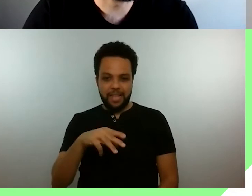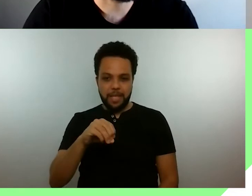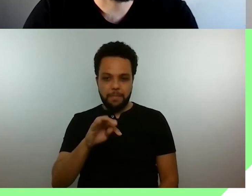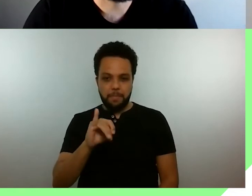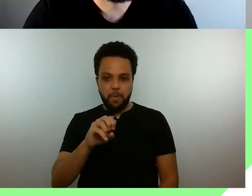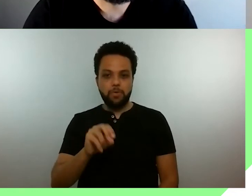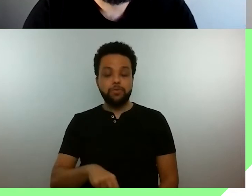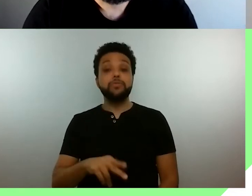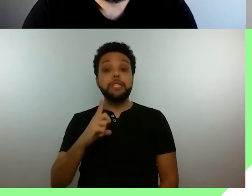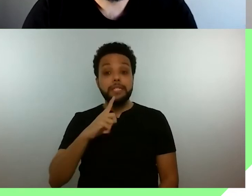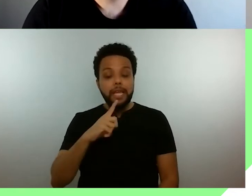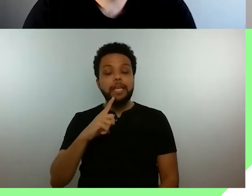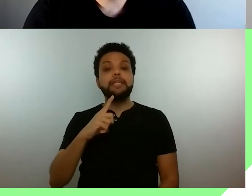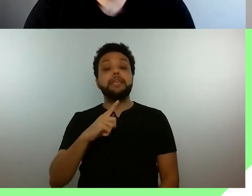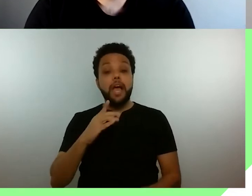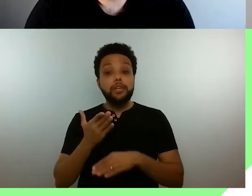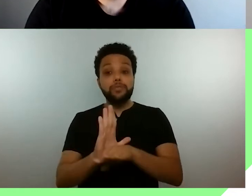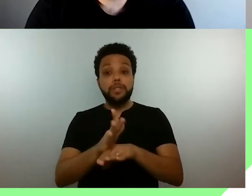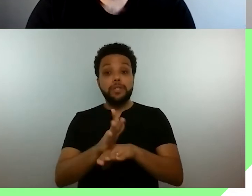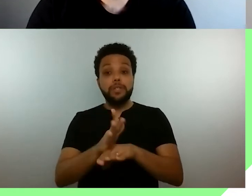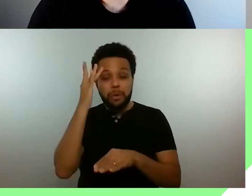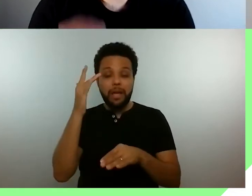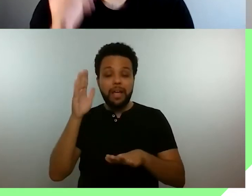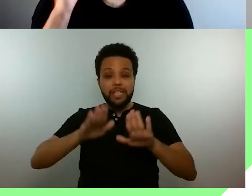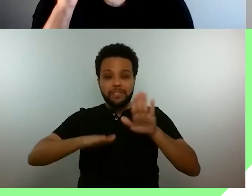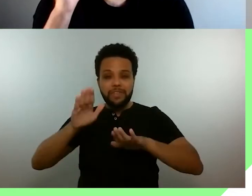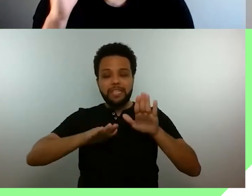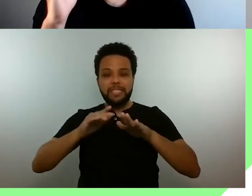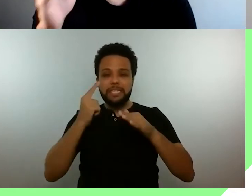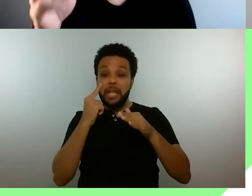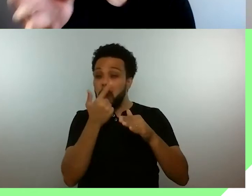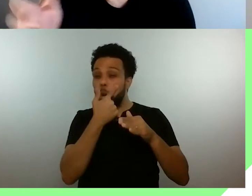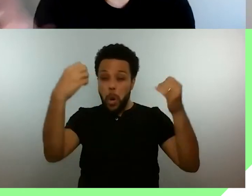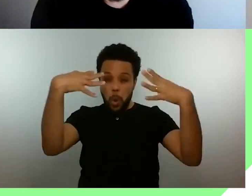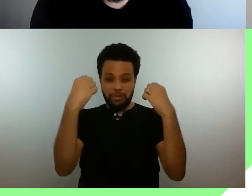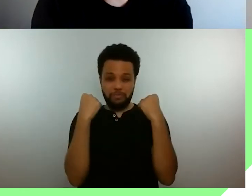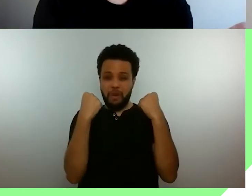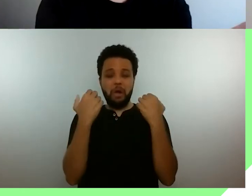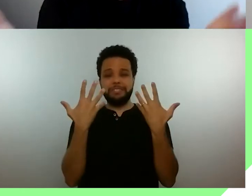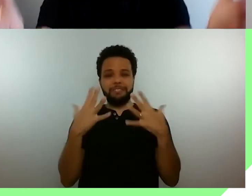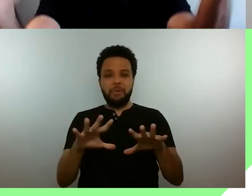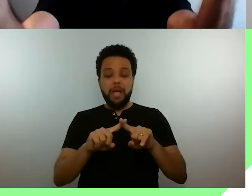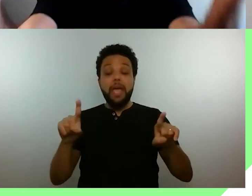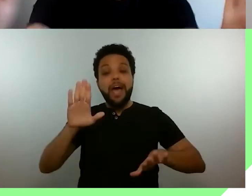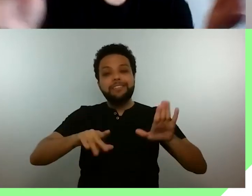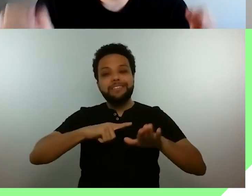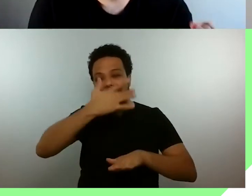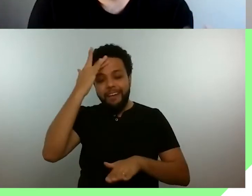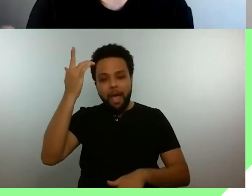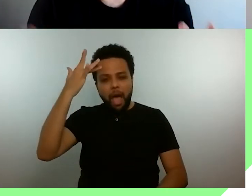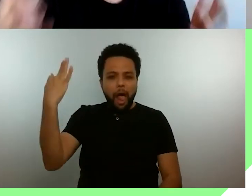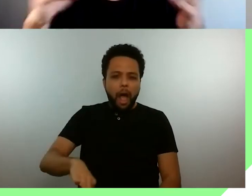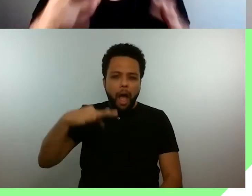sensibilidade com a luz. E aqueles dias que a gente está com enxaqueca, gente, quem tem enxaqueca sabe que, assim, às vezes tem que trabalhar, não tem jeito, a gente tem que baixar o